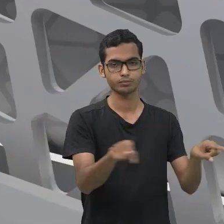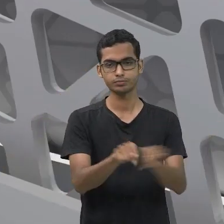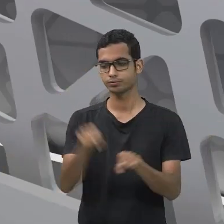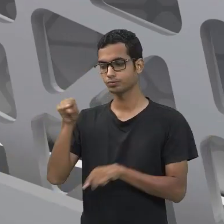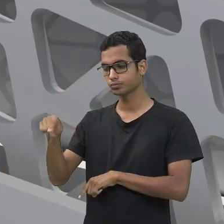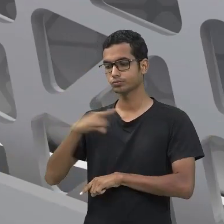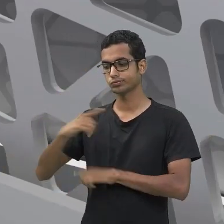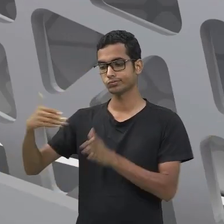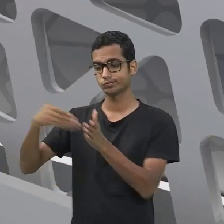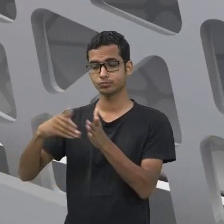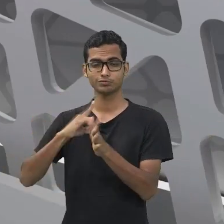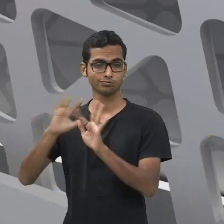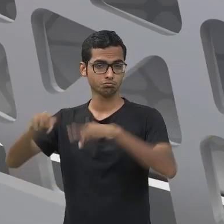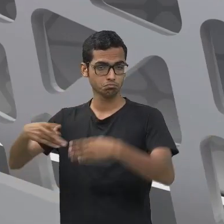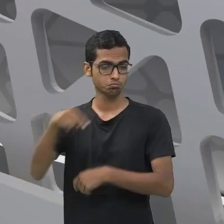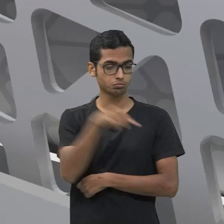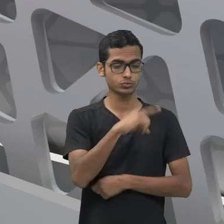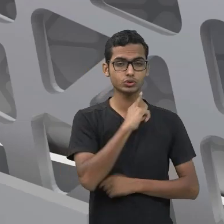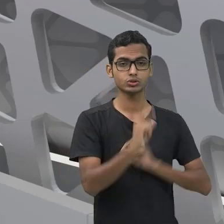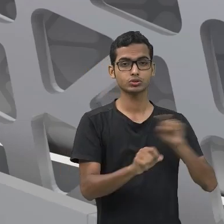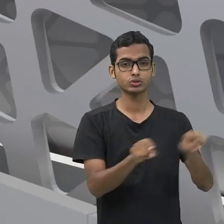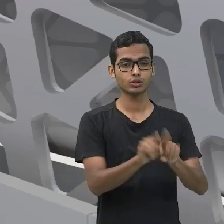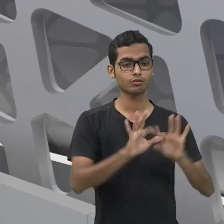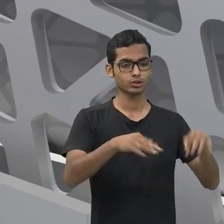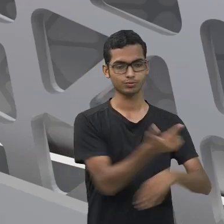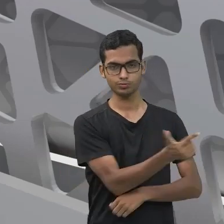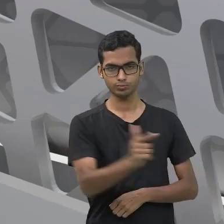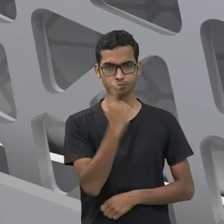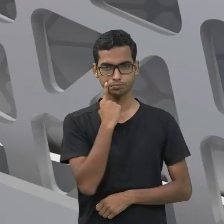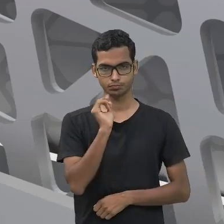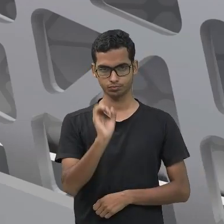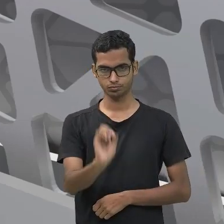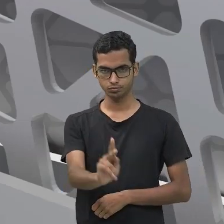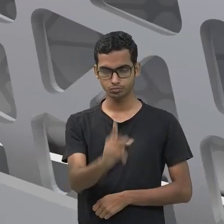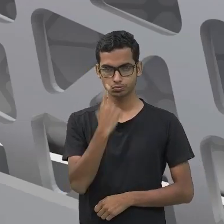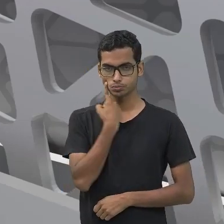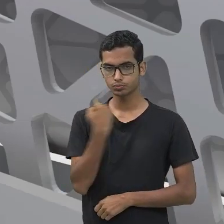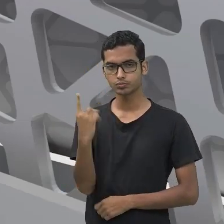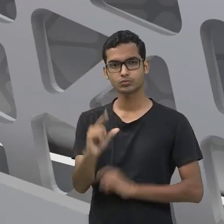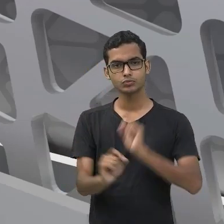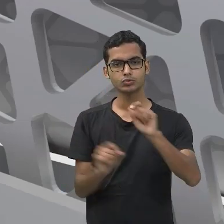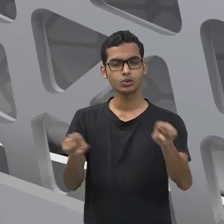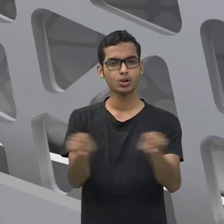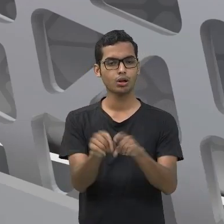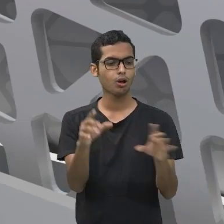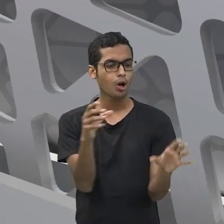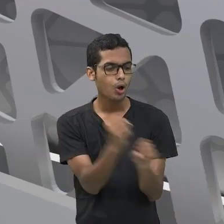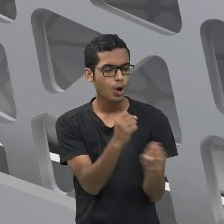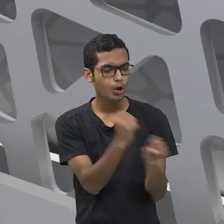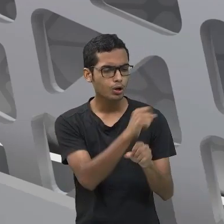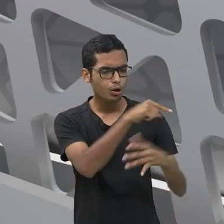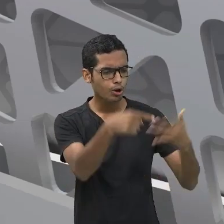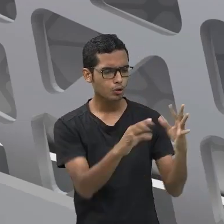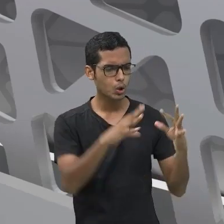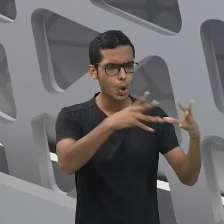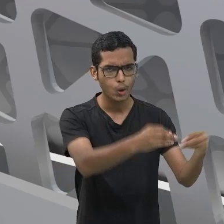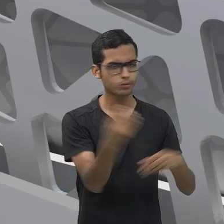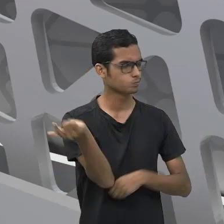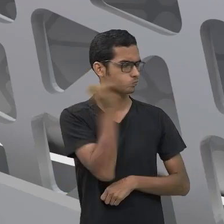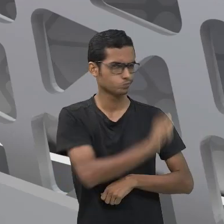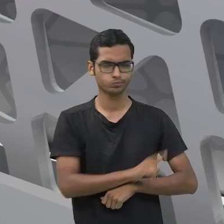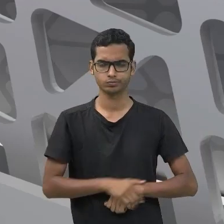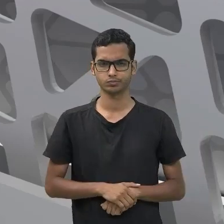possui fim, infinitas é quando não possui fim, ou seja, não dá para contar todos os seus elementos,